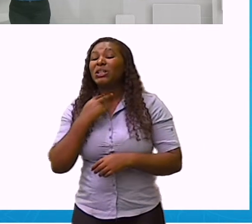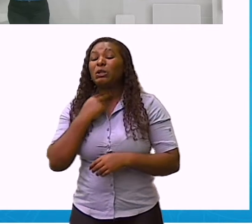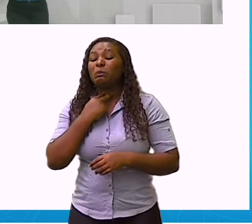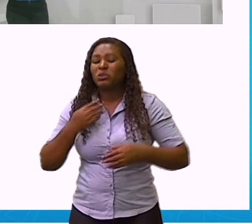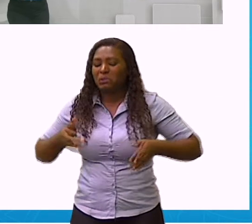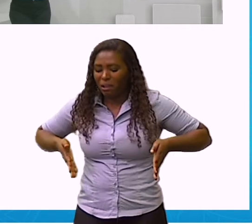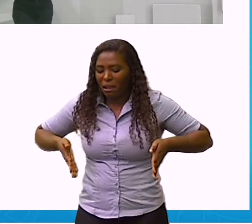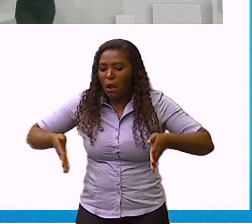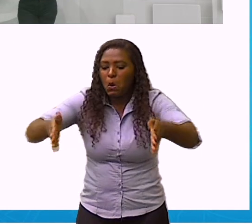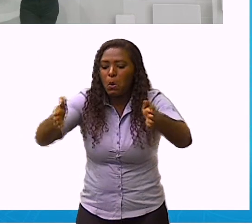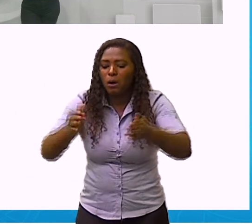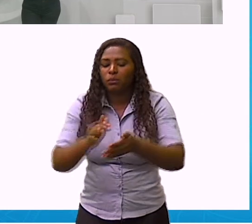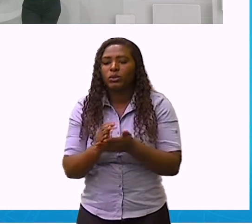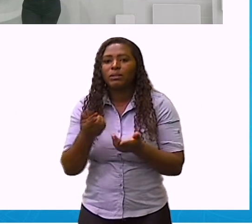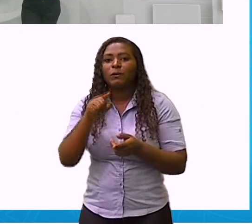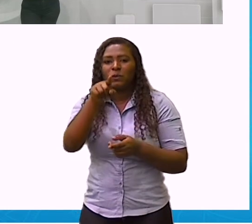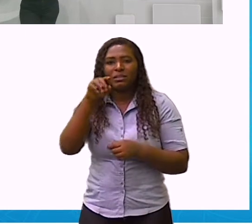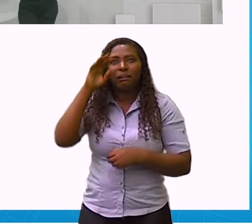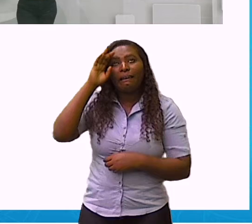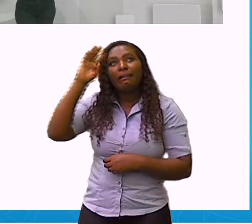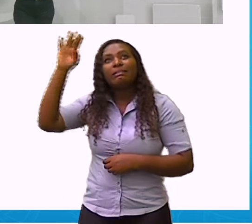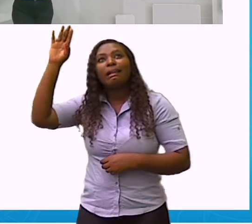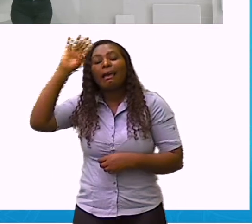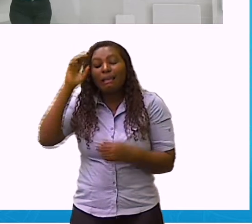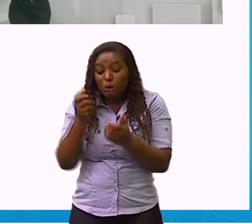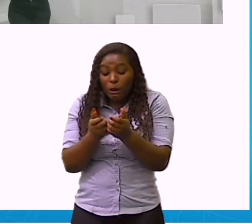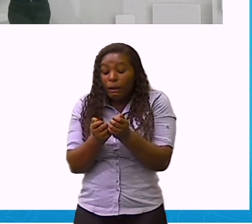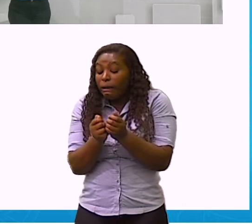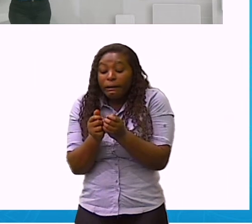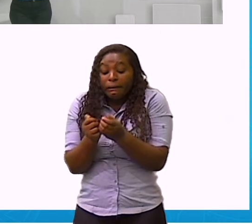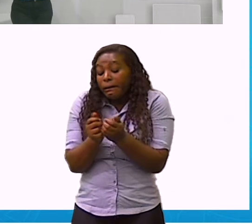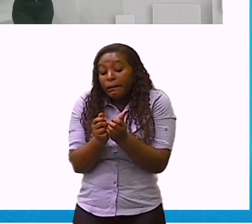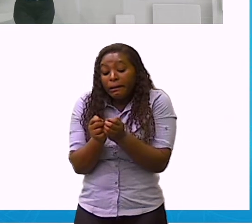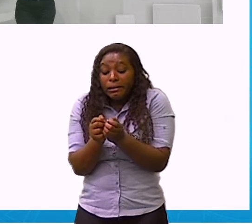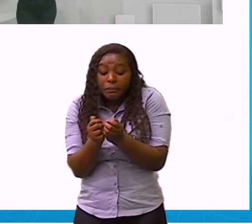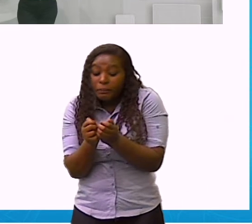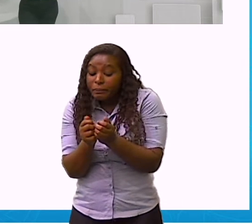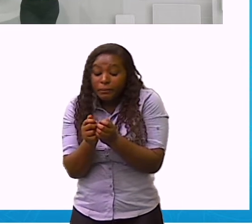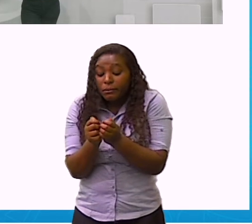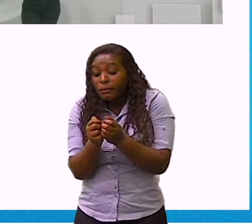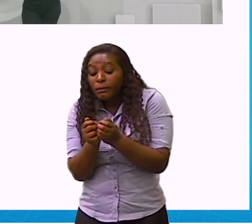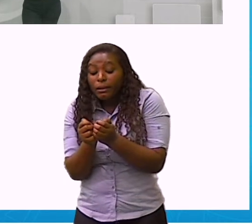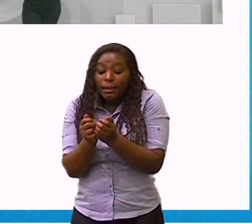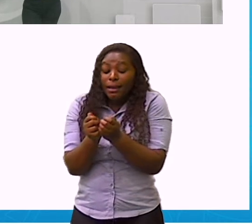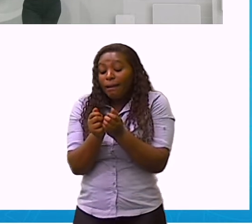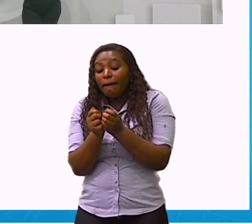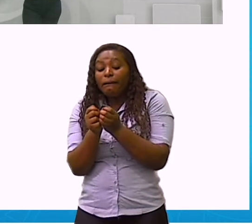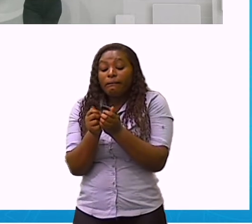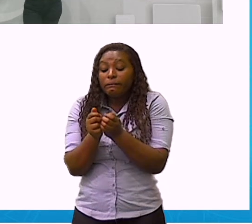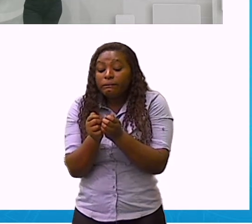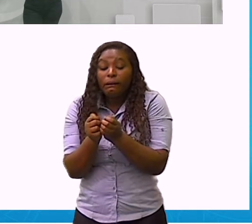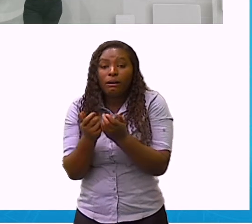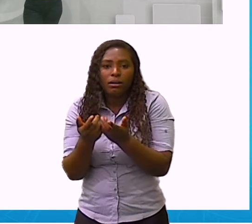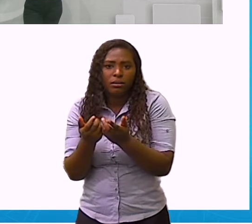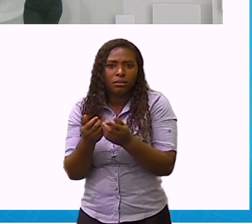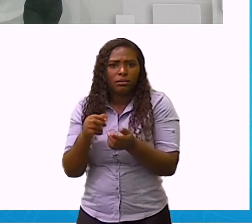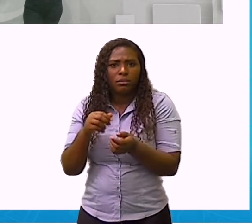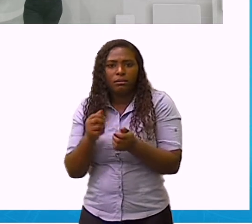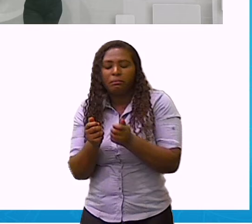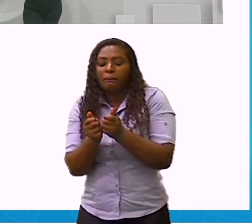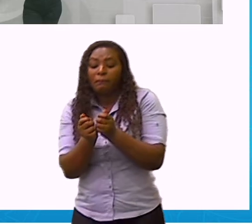redes sociais, conversando com alguém, procurando algum endereço, resolvendo algum assunto. Pare um